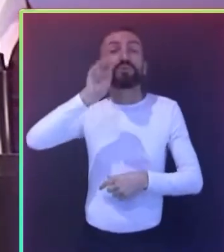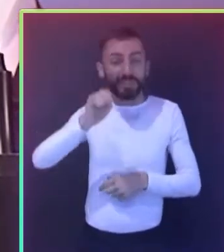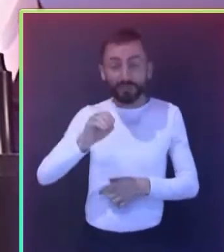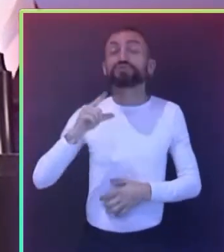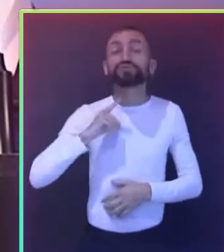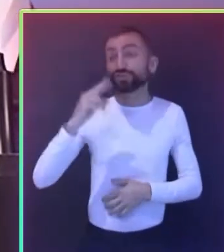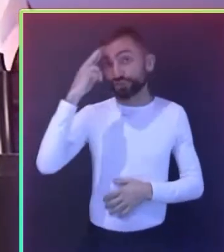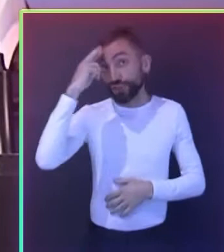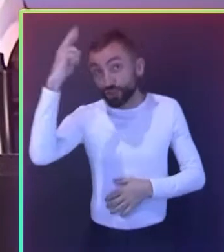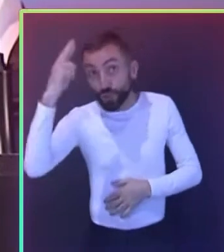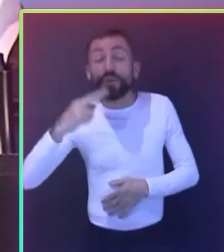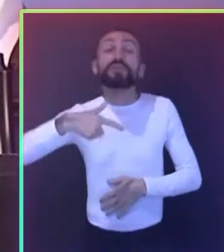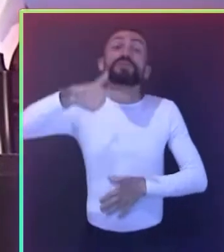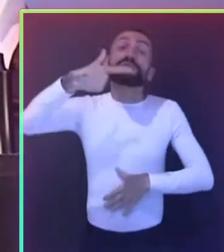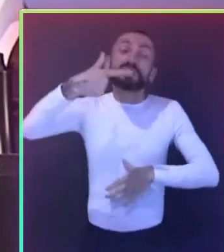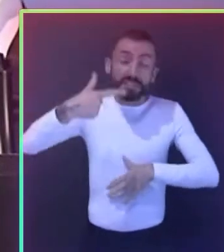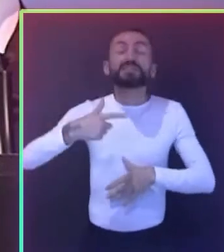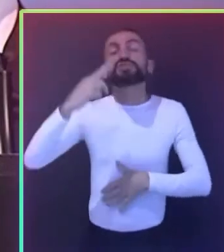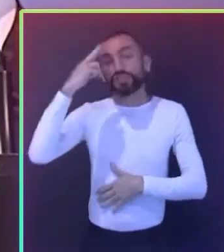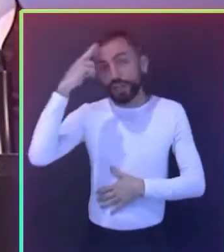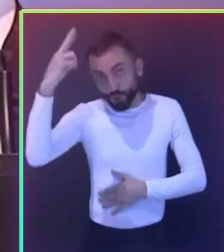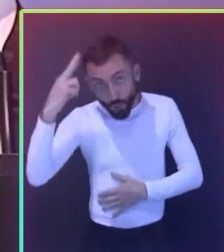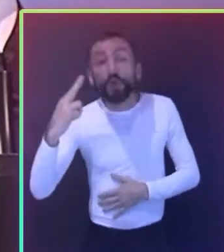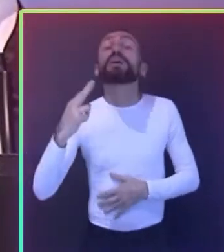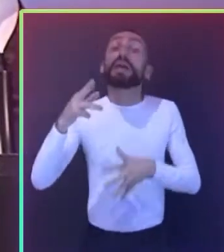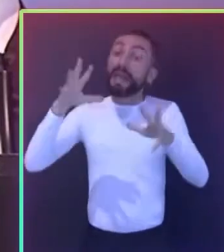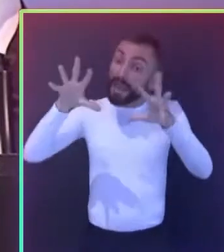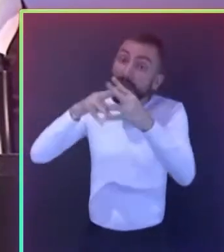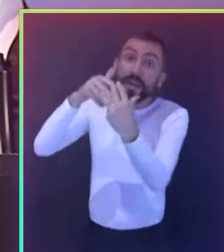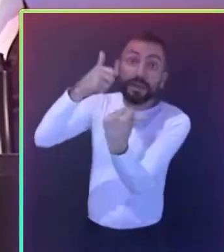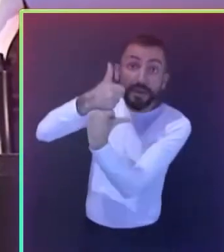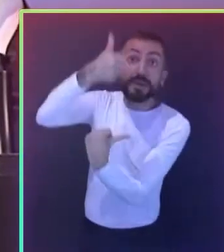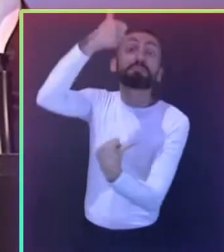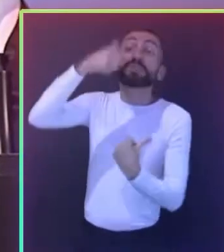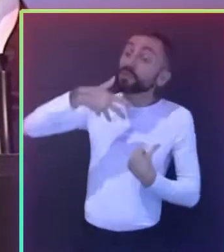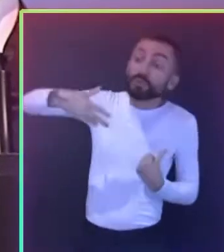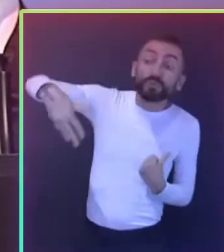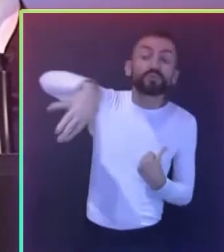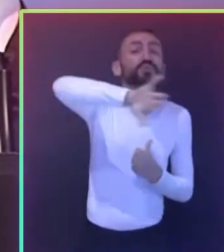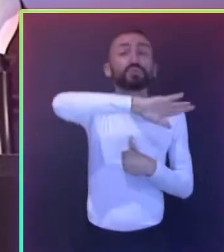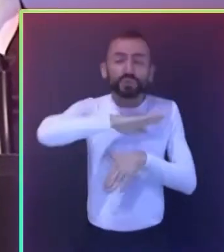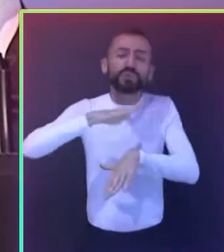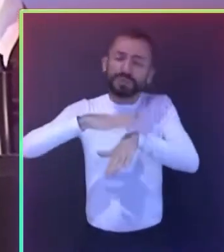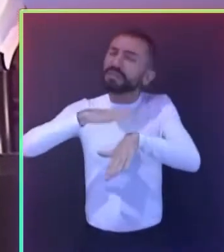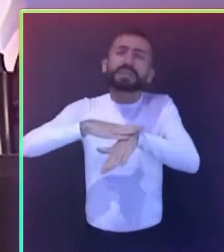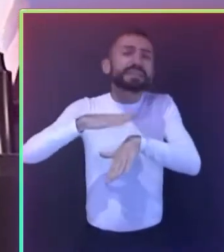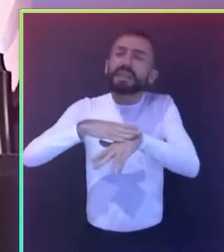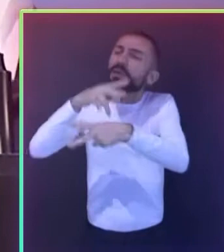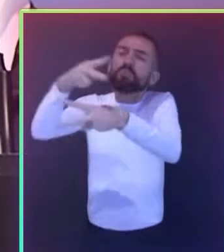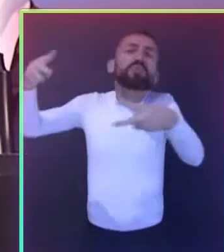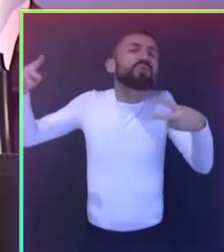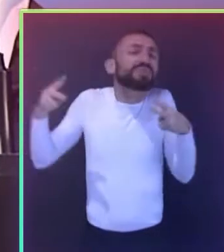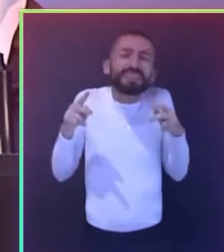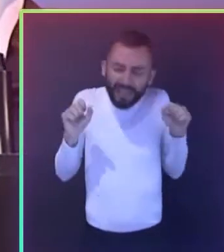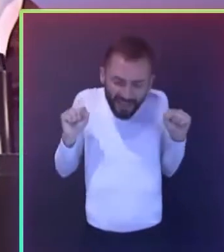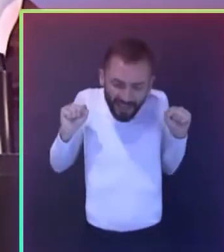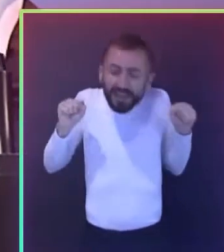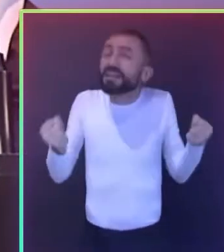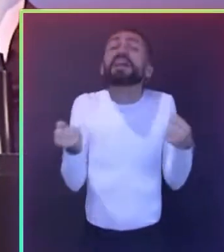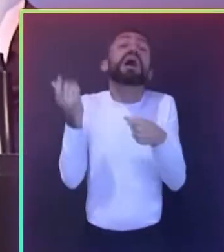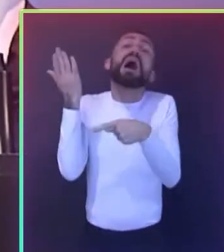os diretores e vice-diretores e equipes dependem em grande parte do seu tempo a gastar quase totalidade do seu tempo